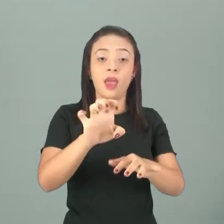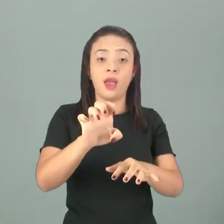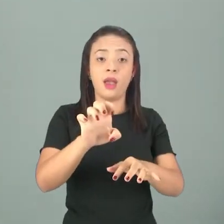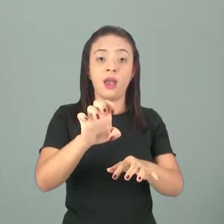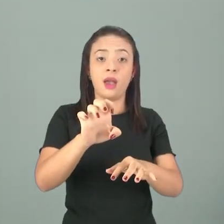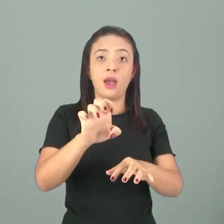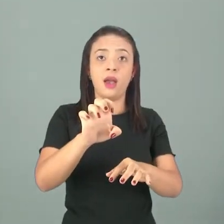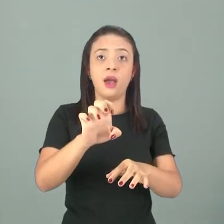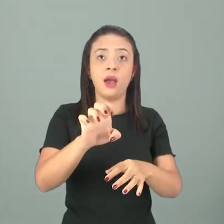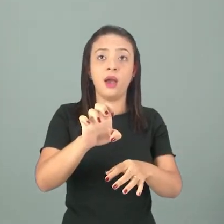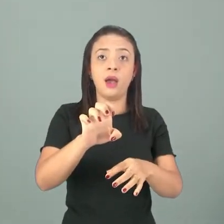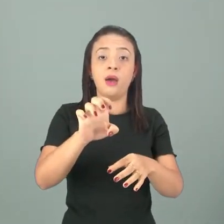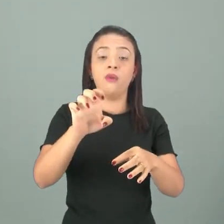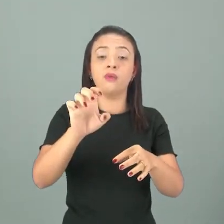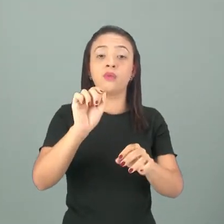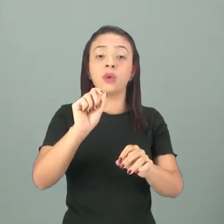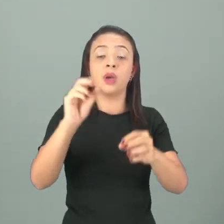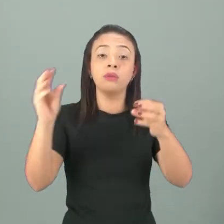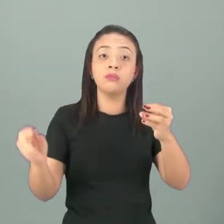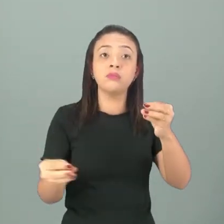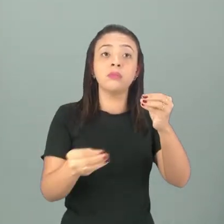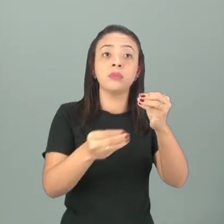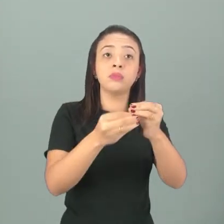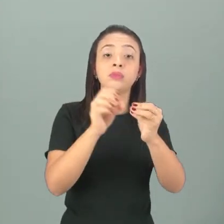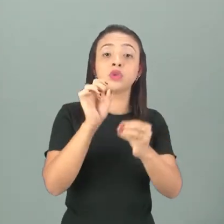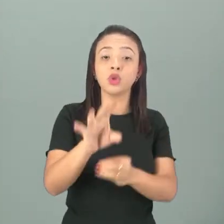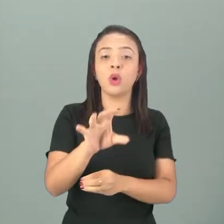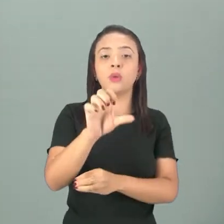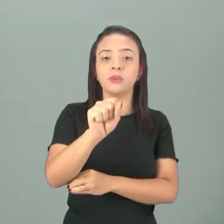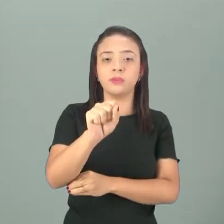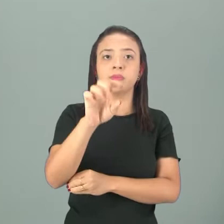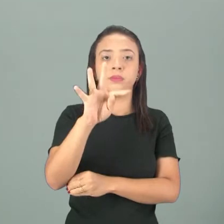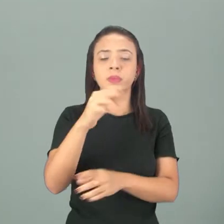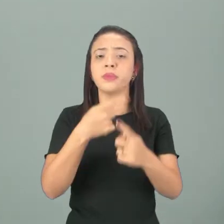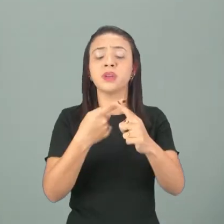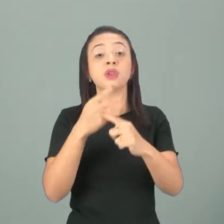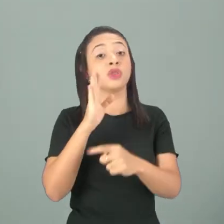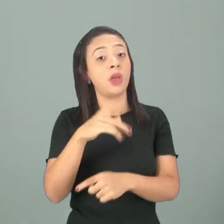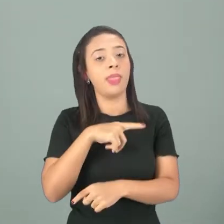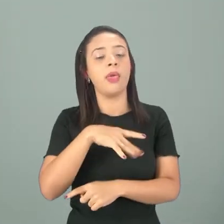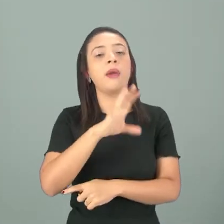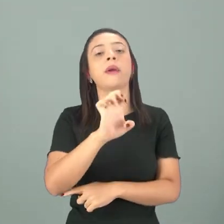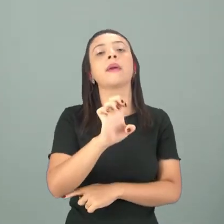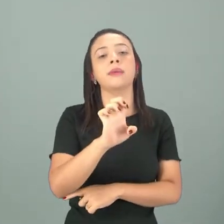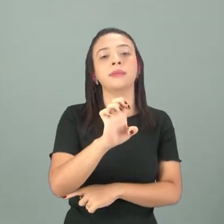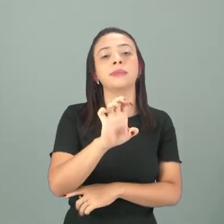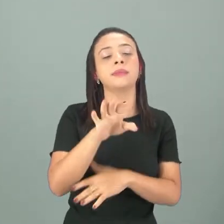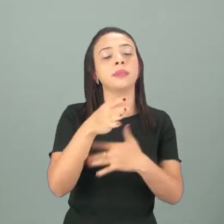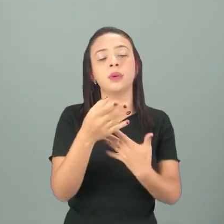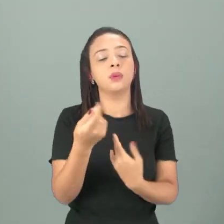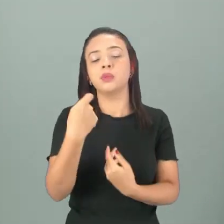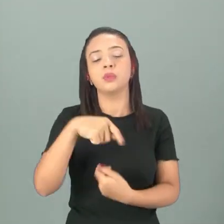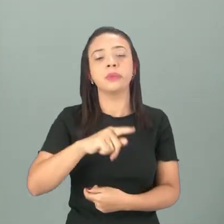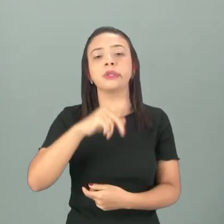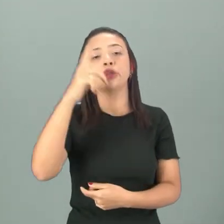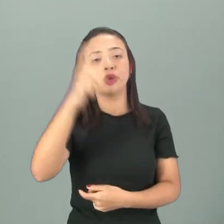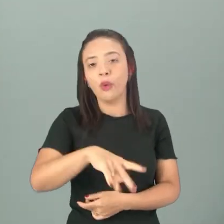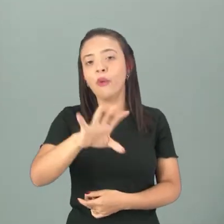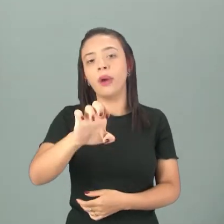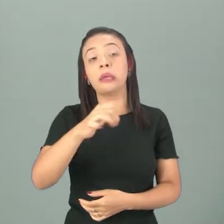acrescentar EST no final, você vai colocar só o ST. Por quê? Porque o E já está lá, então você não precisa repetir